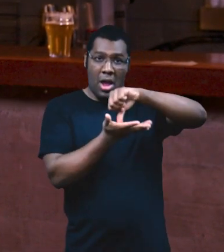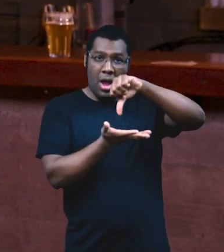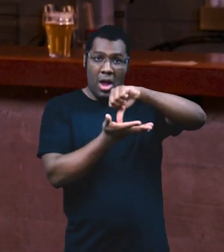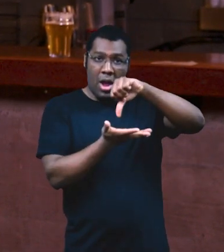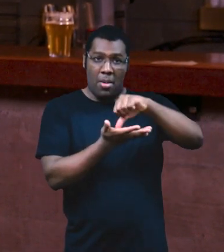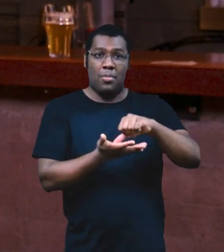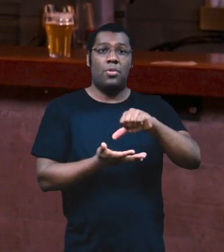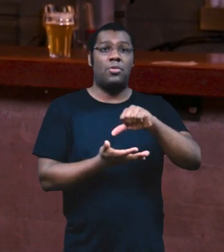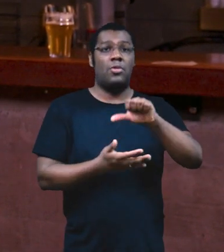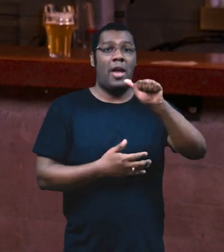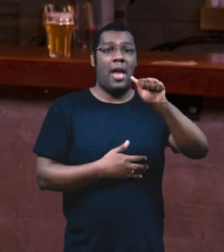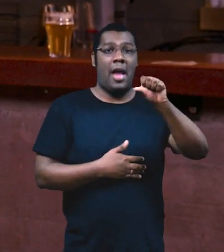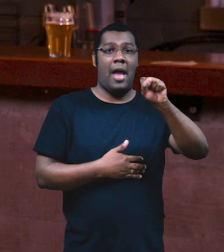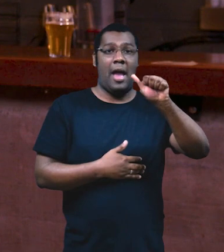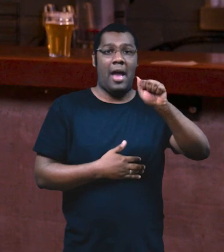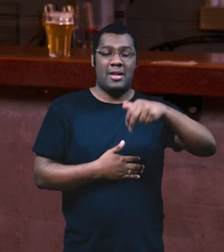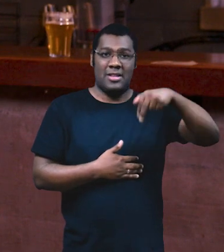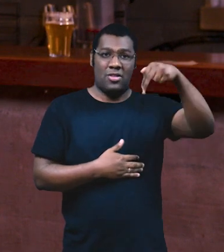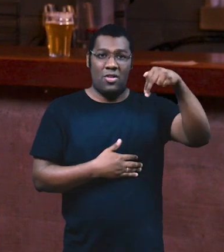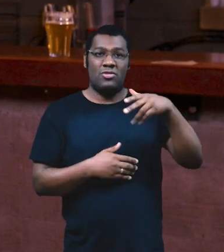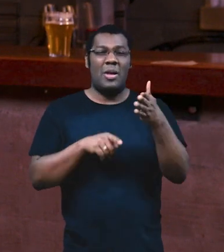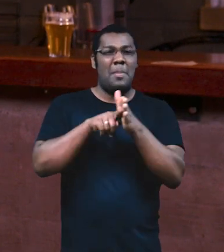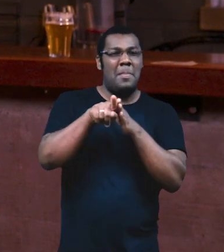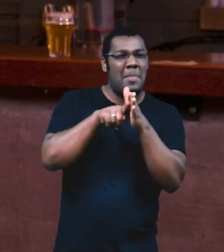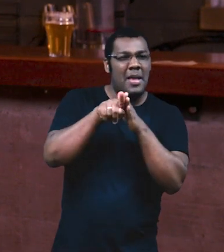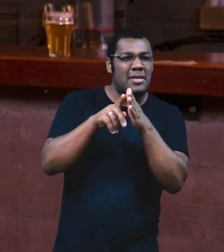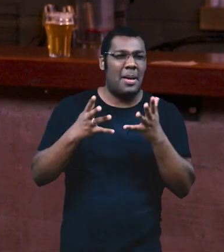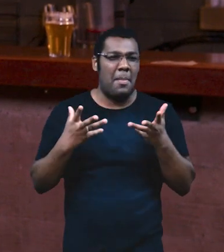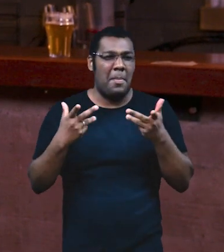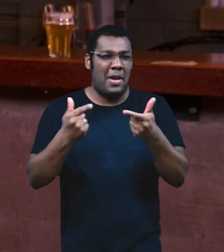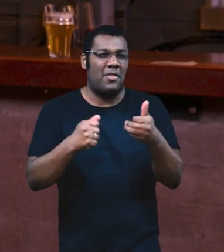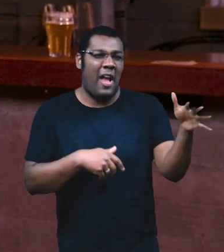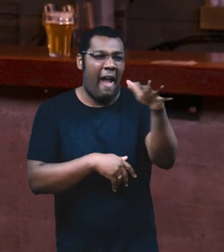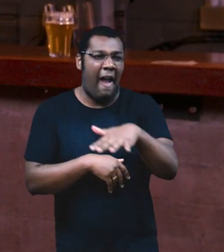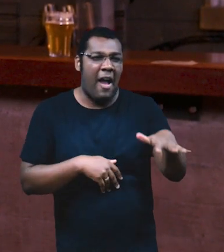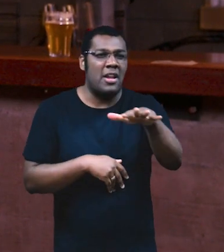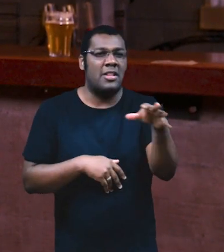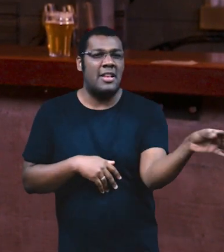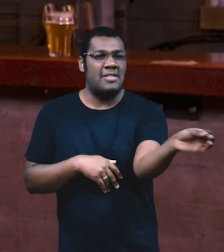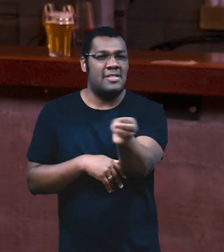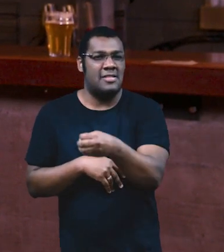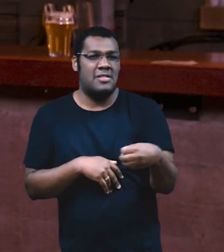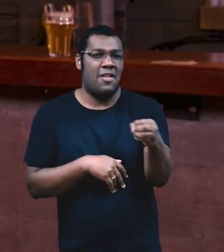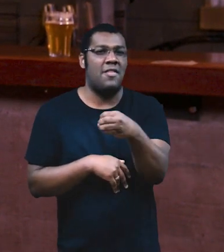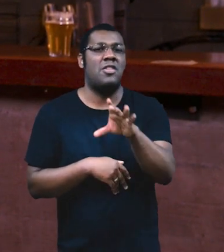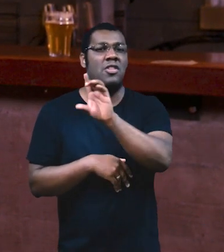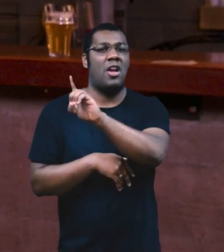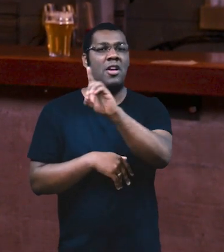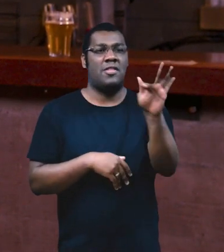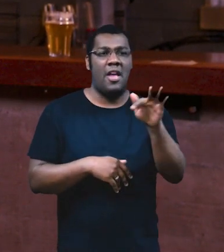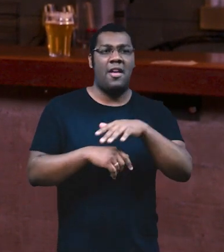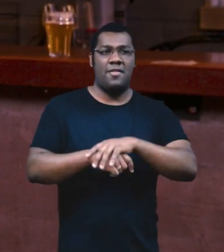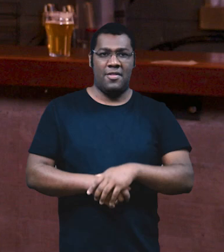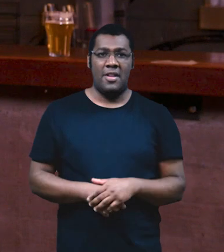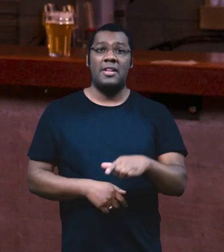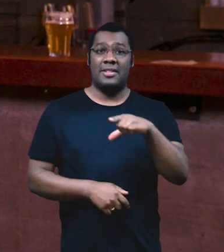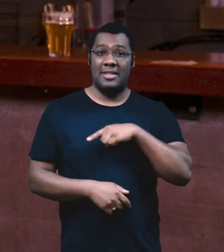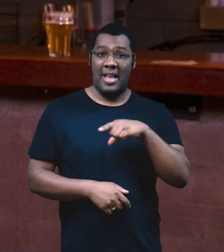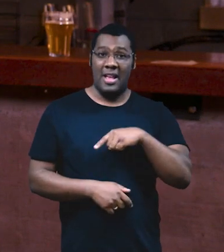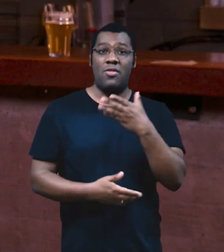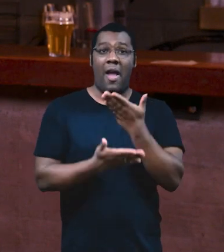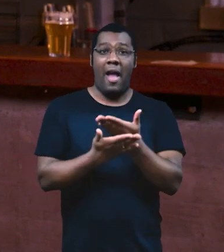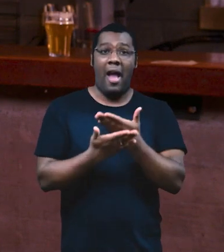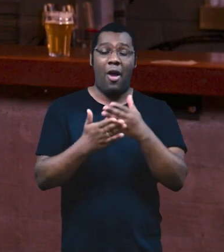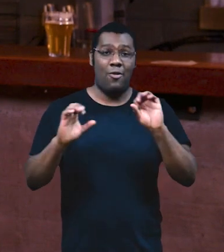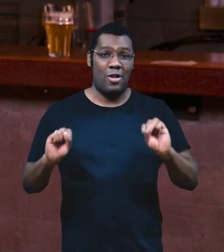sobre o mercado de cerveja artesanal no DF, que nos presenteou com a aula show O Lado Beer de Brasília, que aconteceu